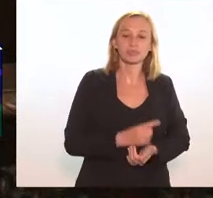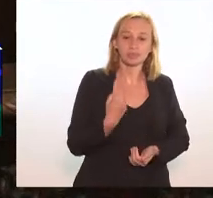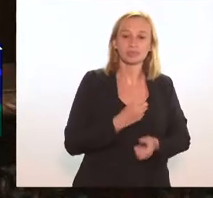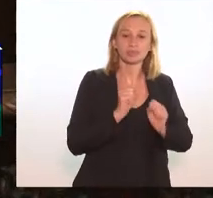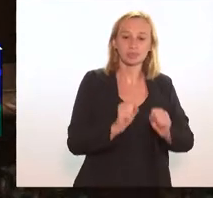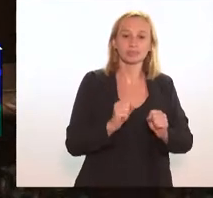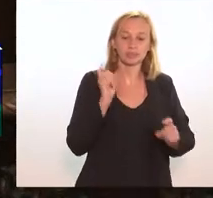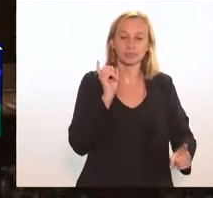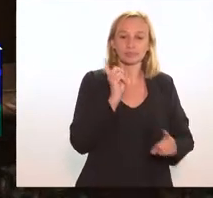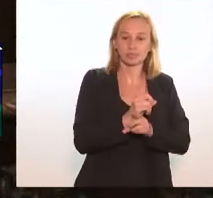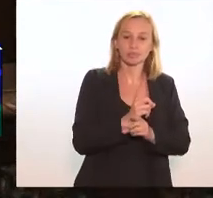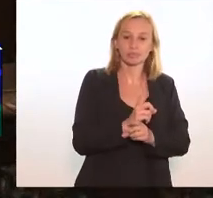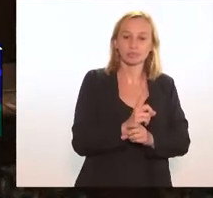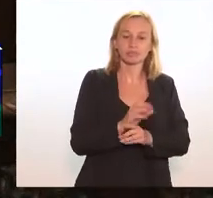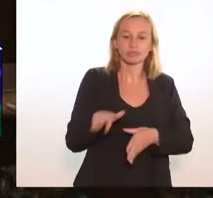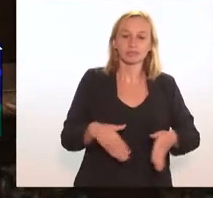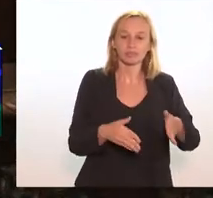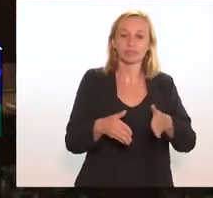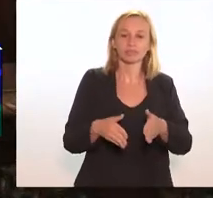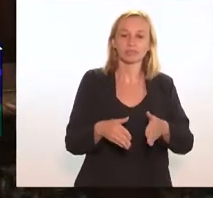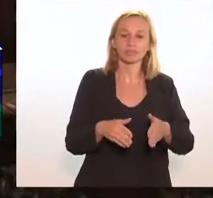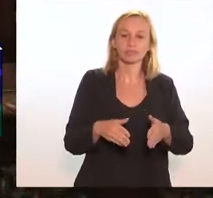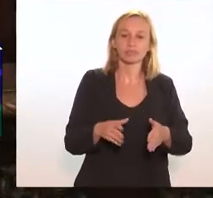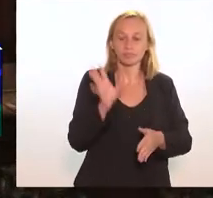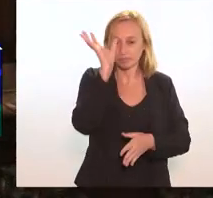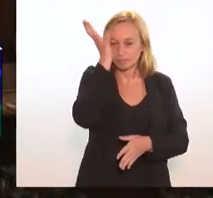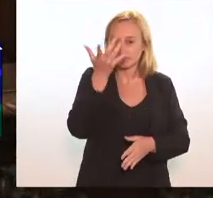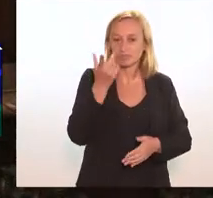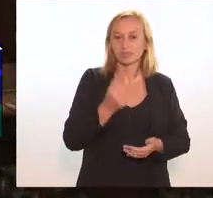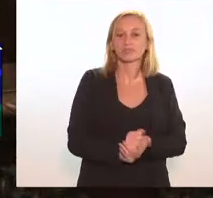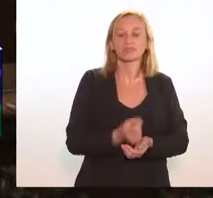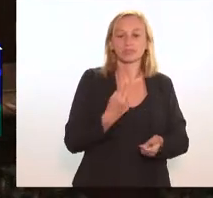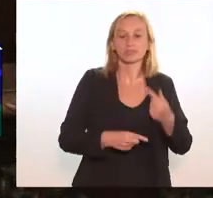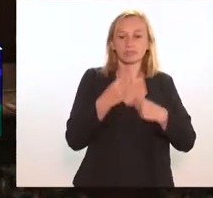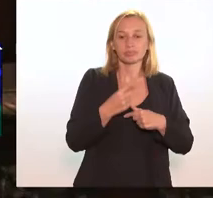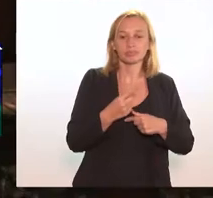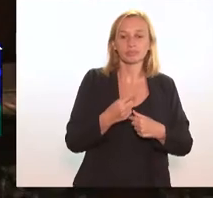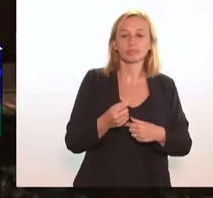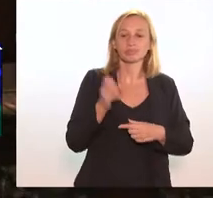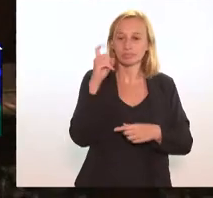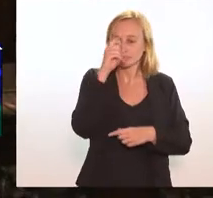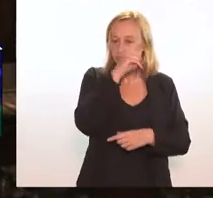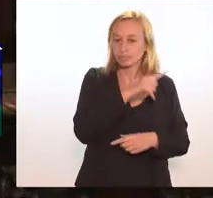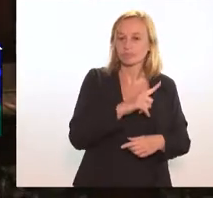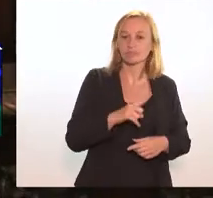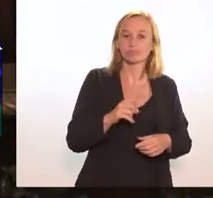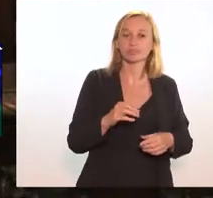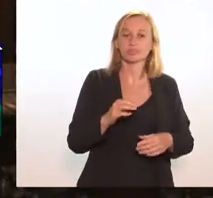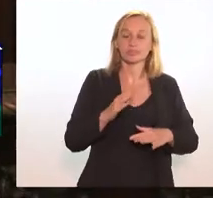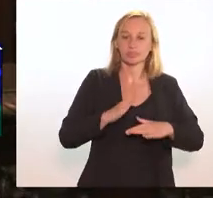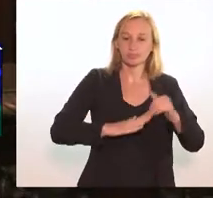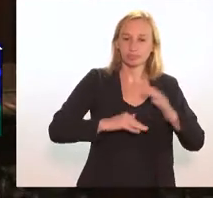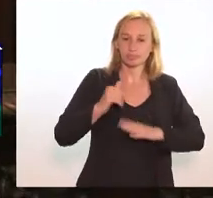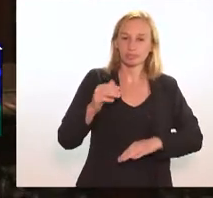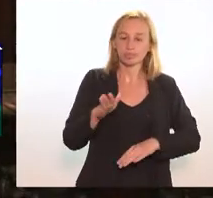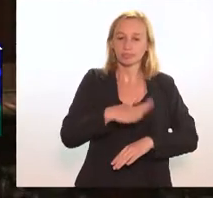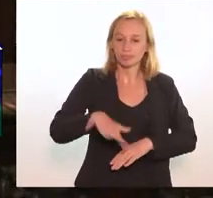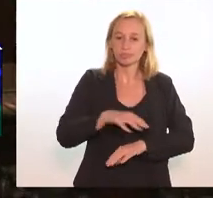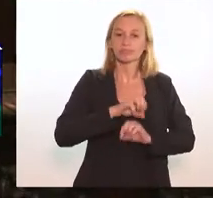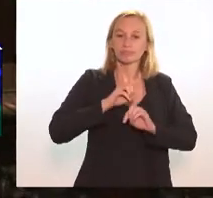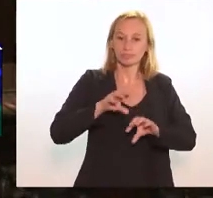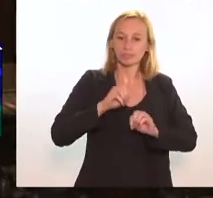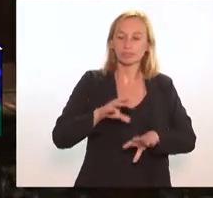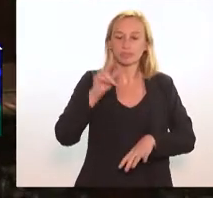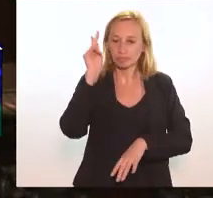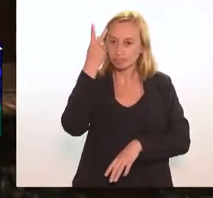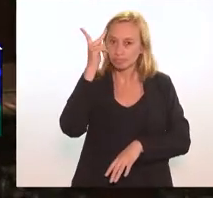conseguir encontrar um caminho para solucionar e superar essa grave dificuldade que afeta a profissional de educação da valorosa e